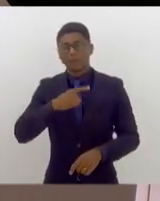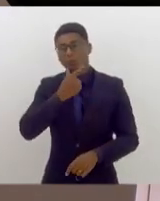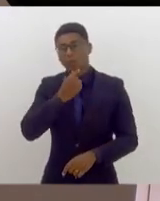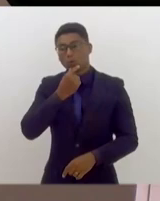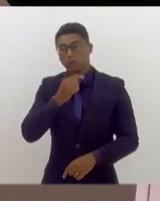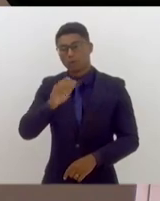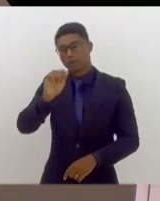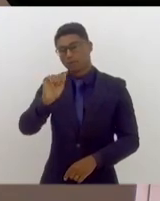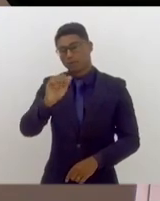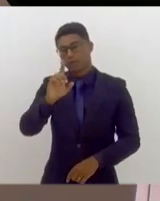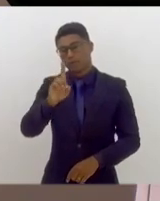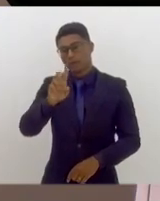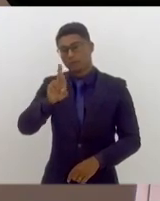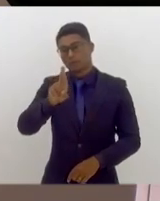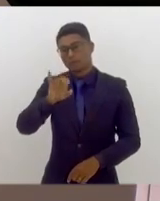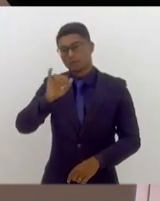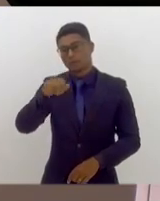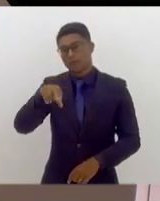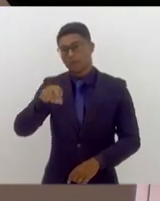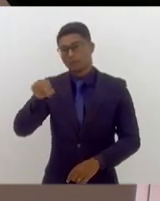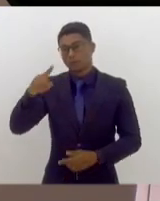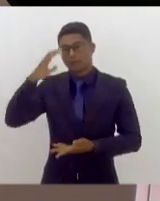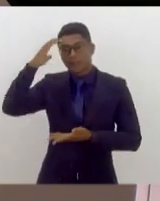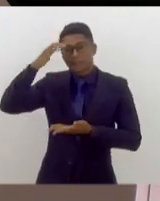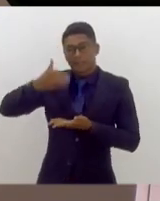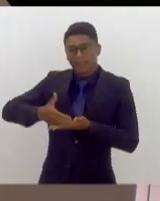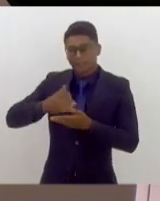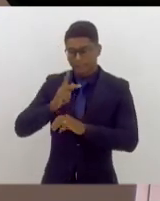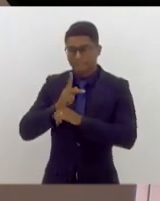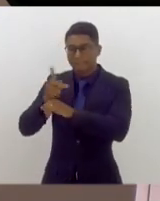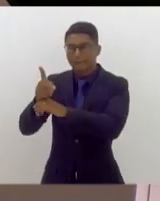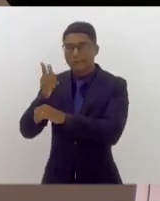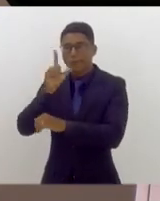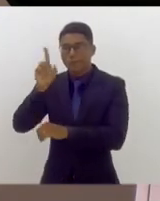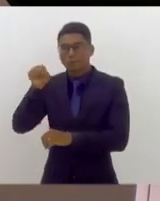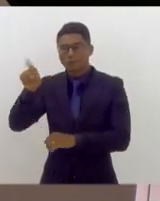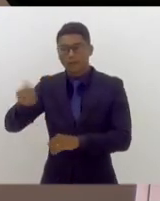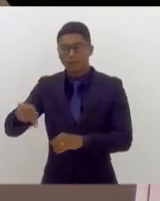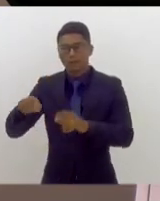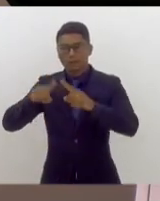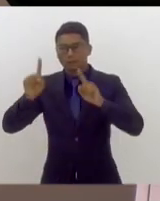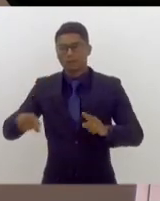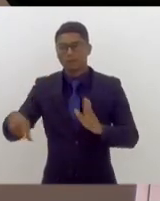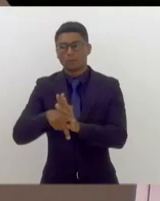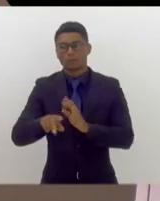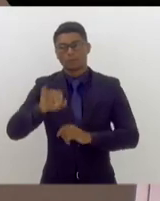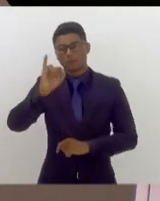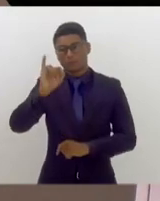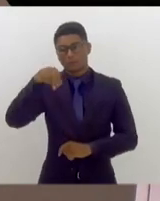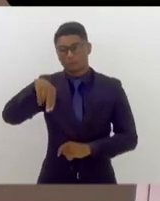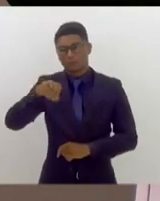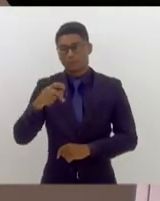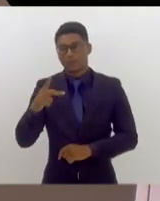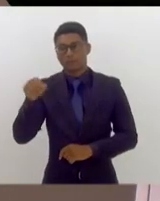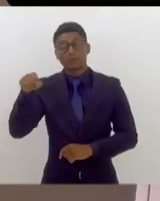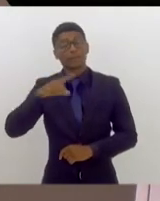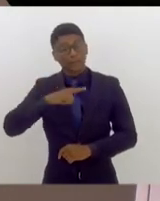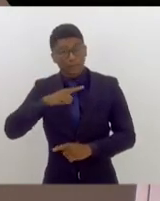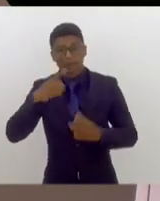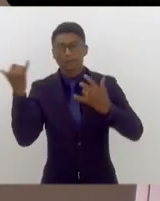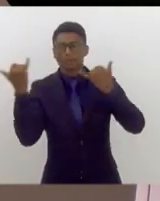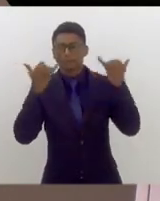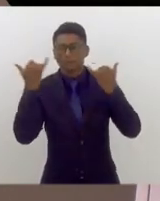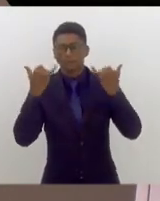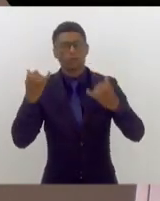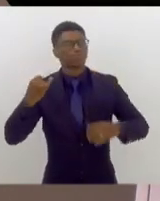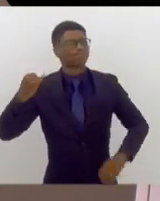foi defendida na USP, ganhou agora o prêmio de teses, que é um servidor do INEP e tem dados ali compilados fundamentais para compreender